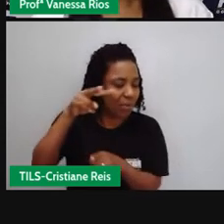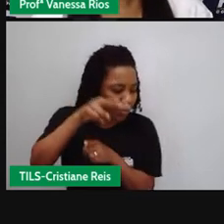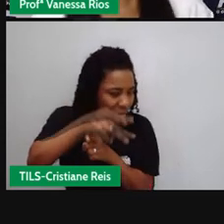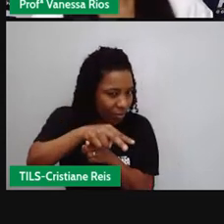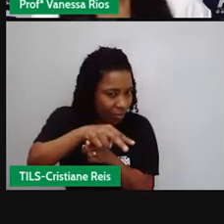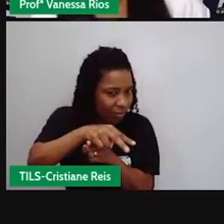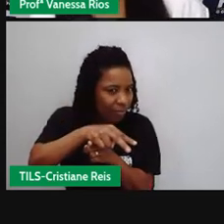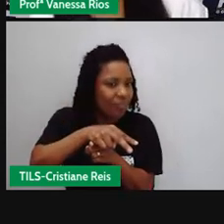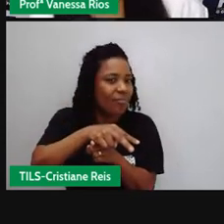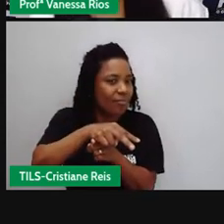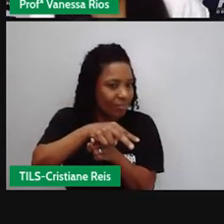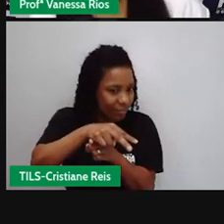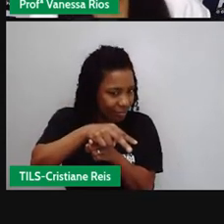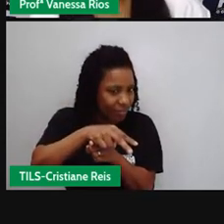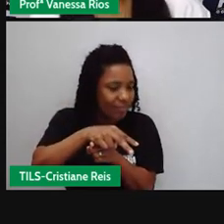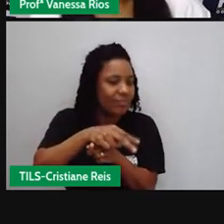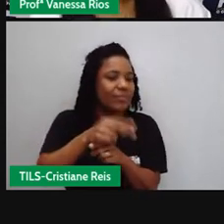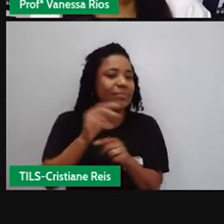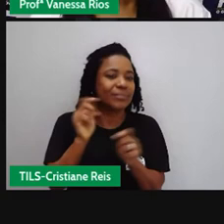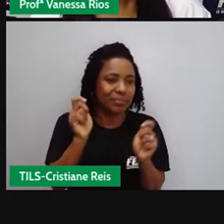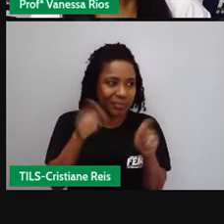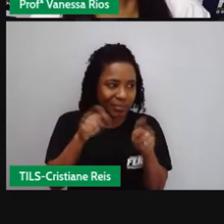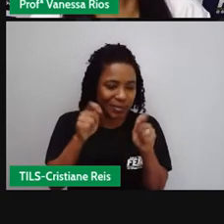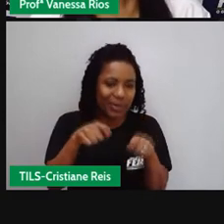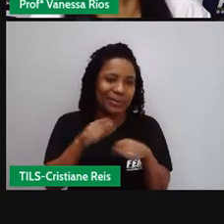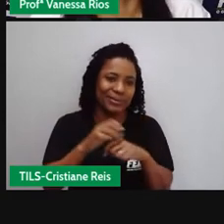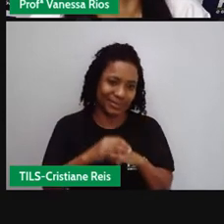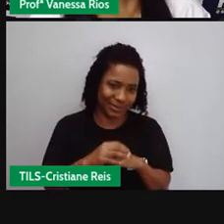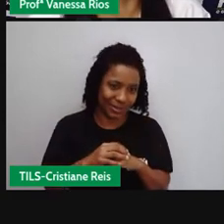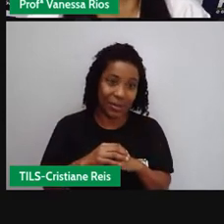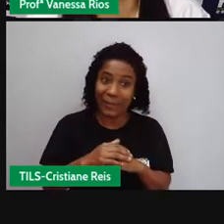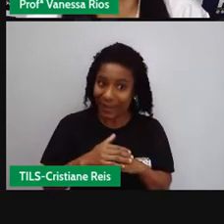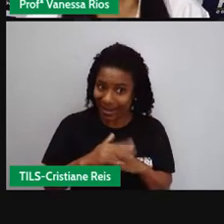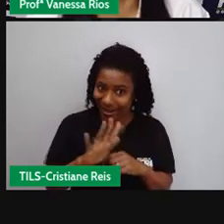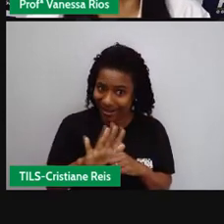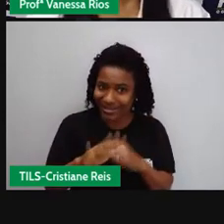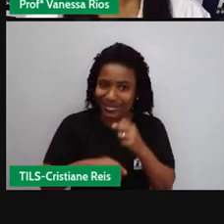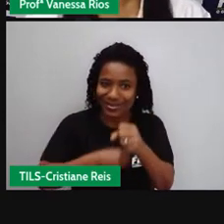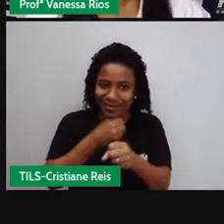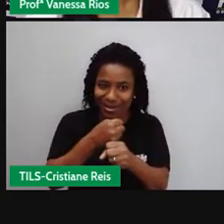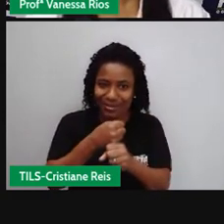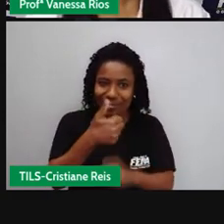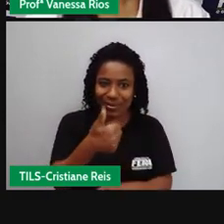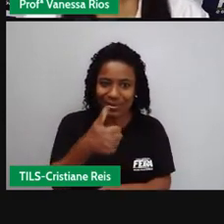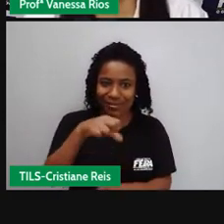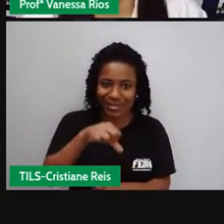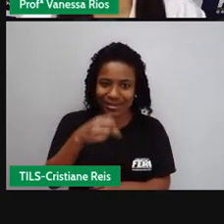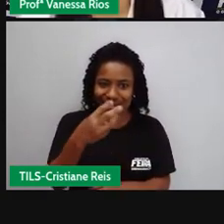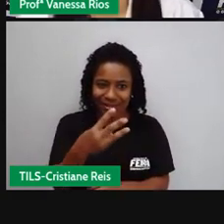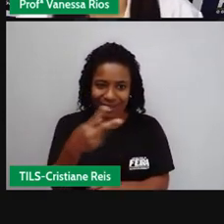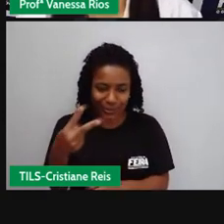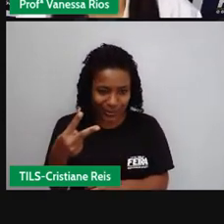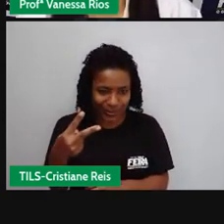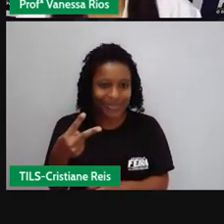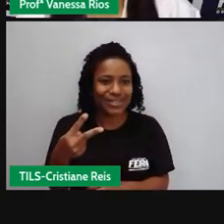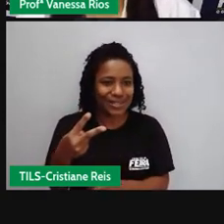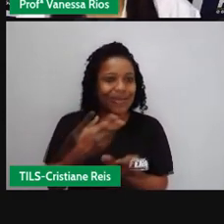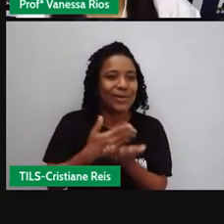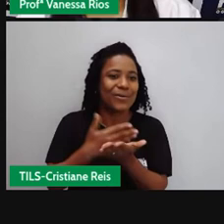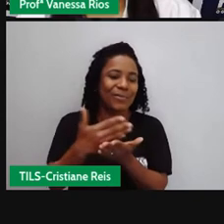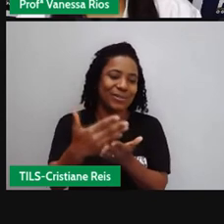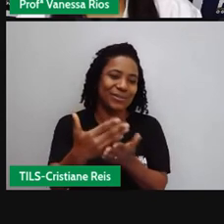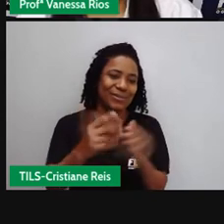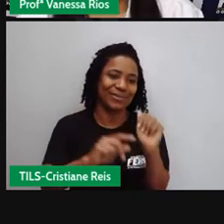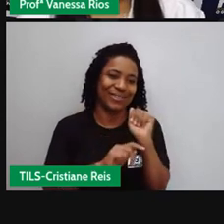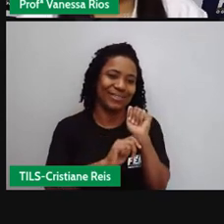e o voto também passou a ser secreto, diminuindo aí a pressão que algumas pessoas poderiam ter na hora de